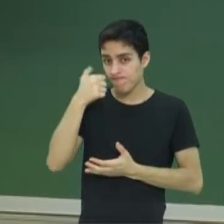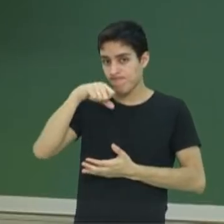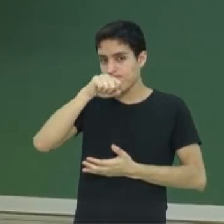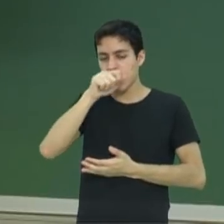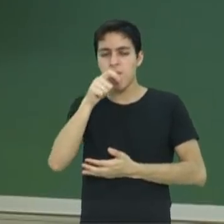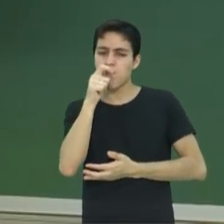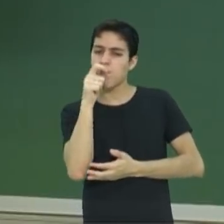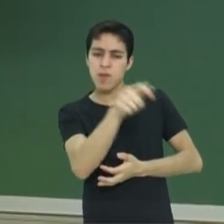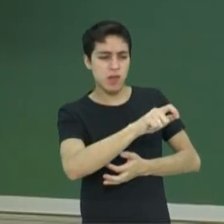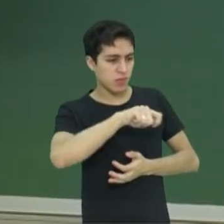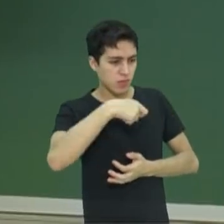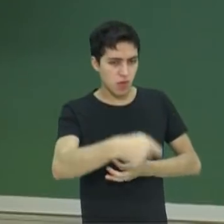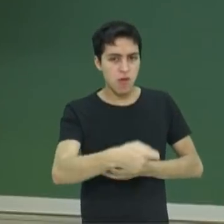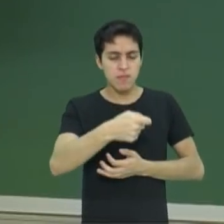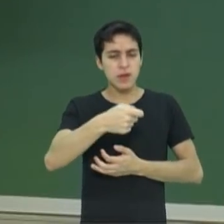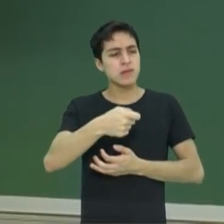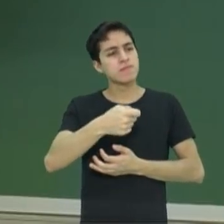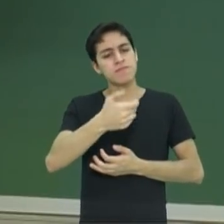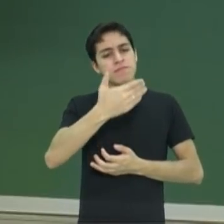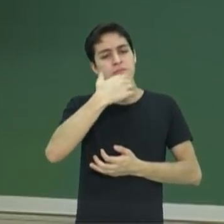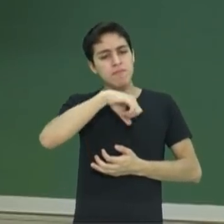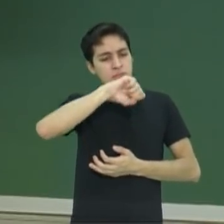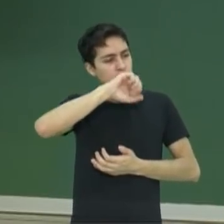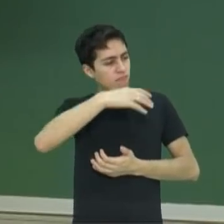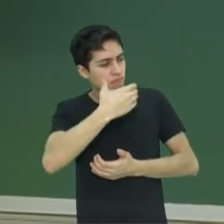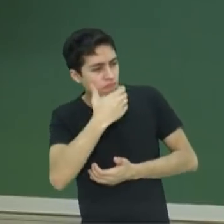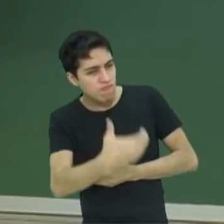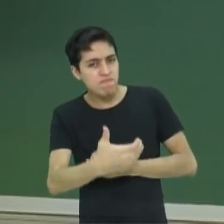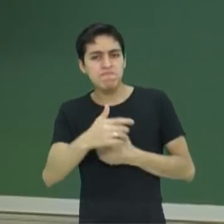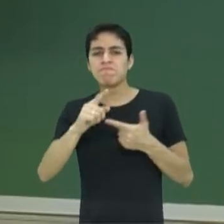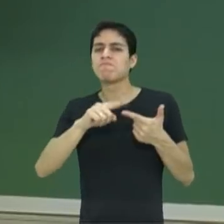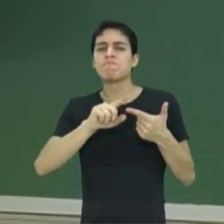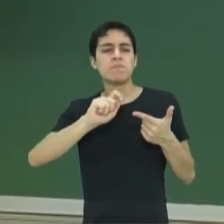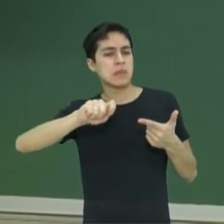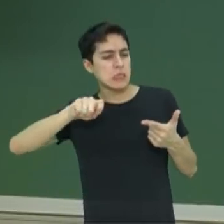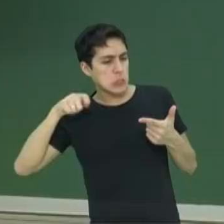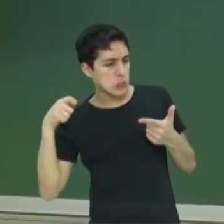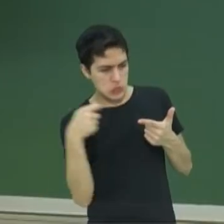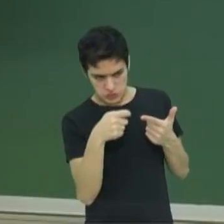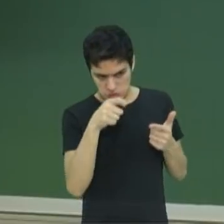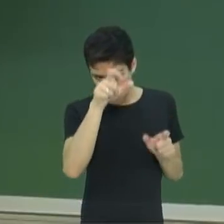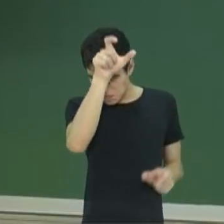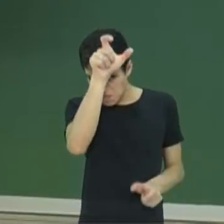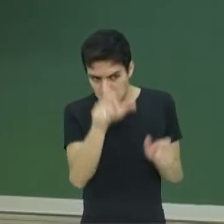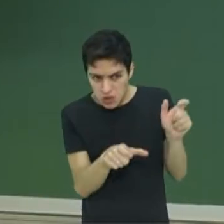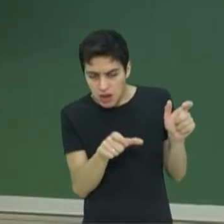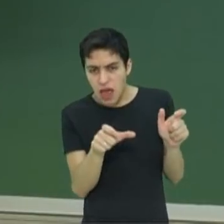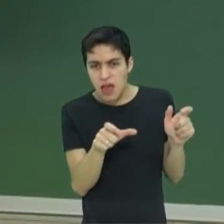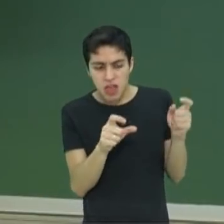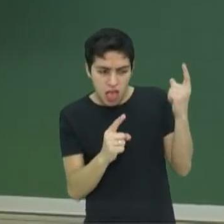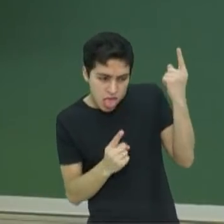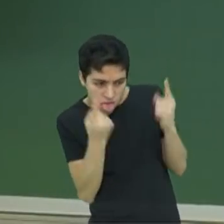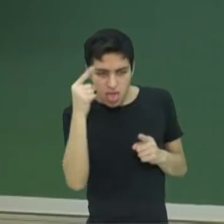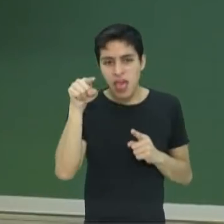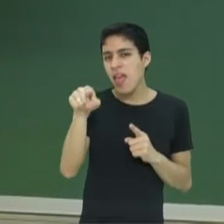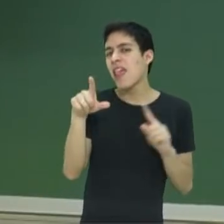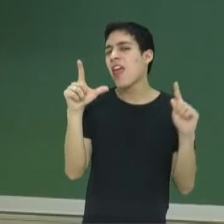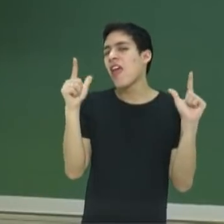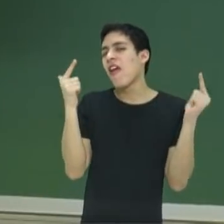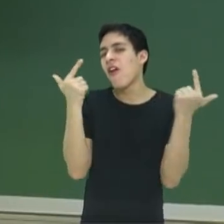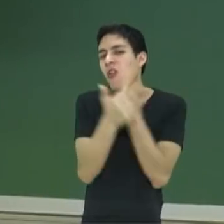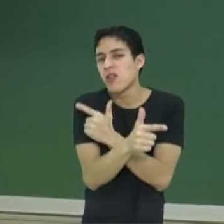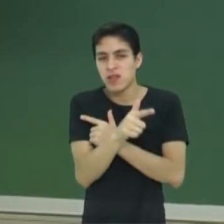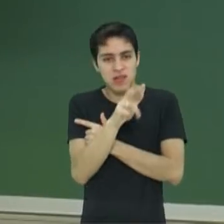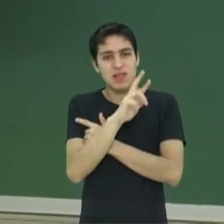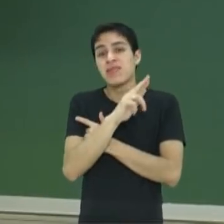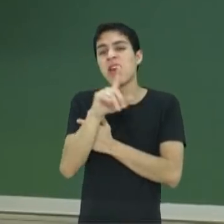Papai Noel, ele ser Papai Noel no Natal, sobre ele ser um personagem no Carnaval, ela está sendo irônica, não é